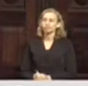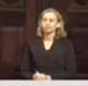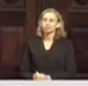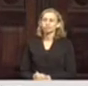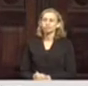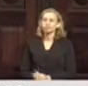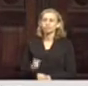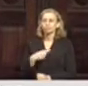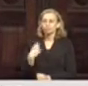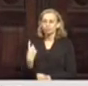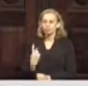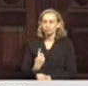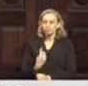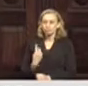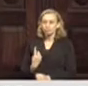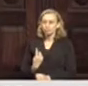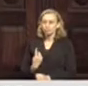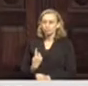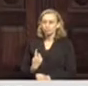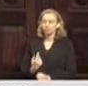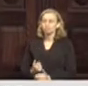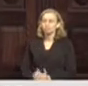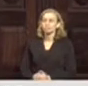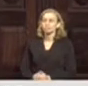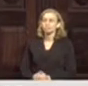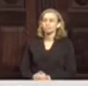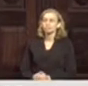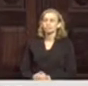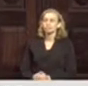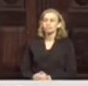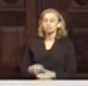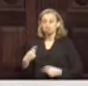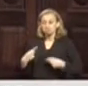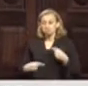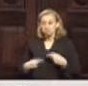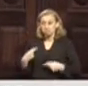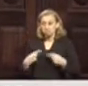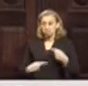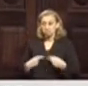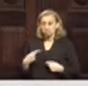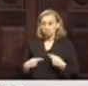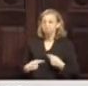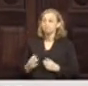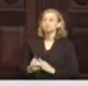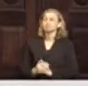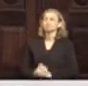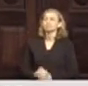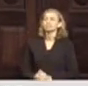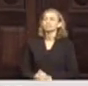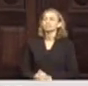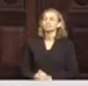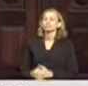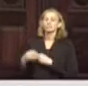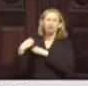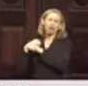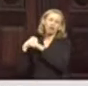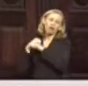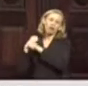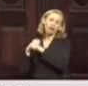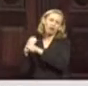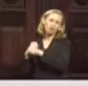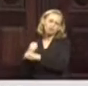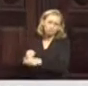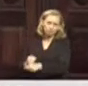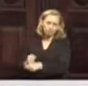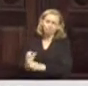Nós estamos na política, não partidária, há muitos e muitos anos.